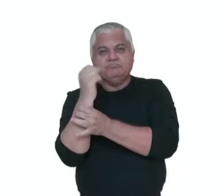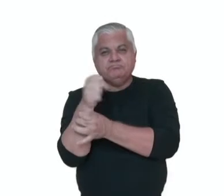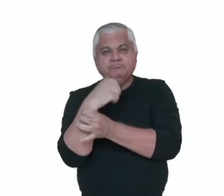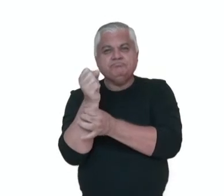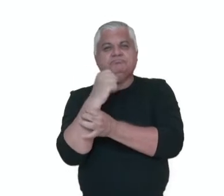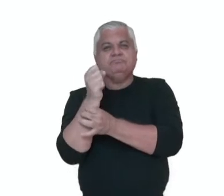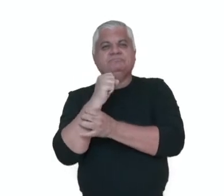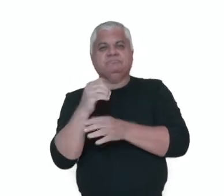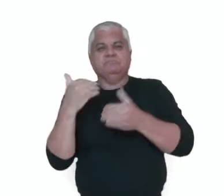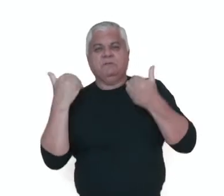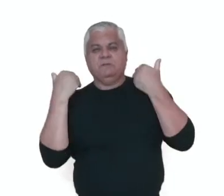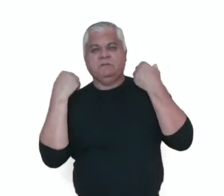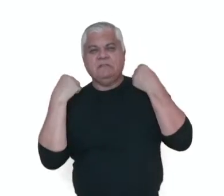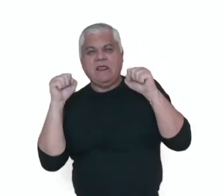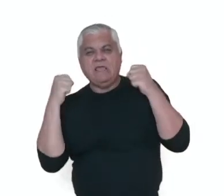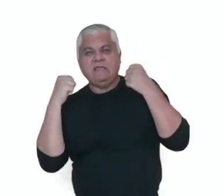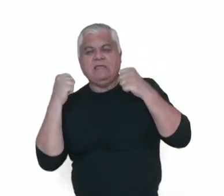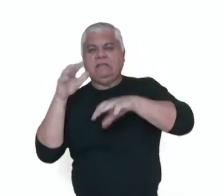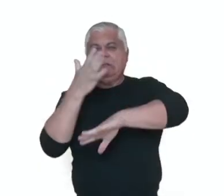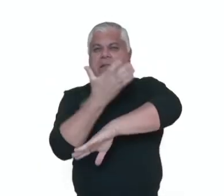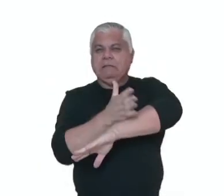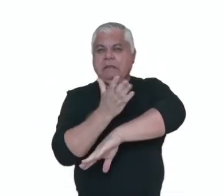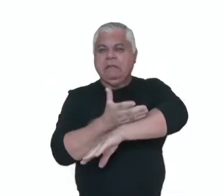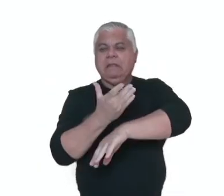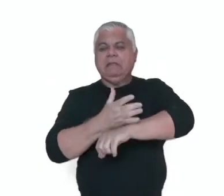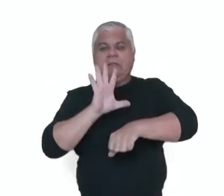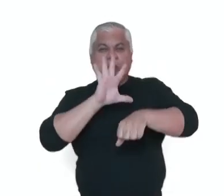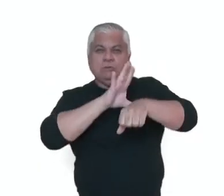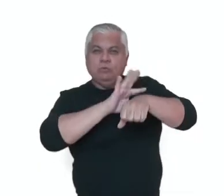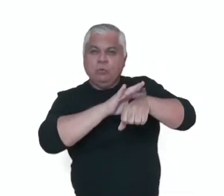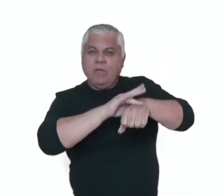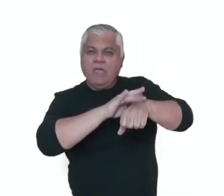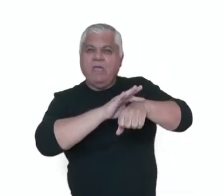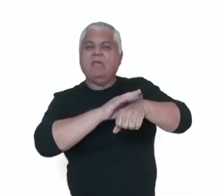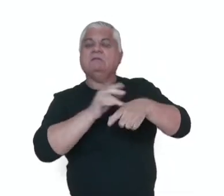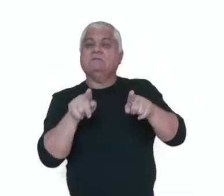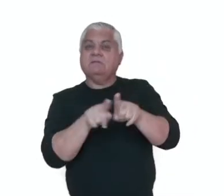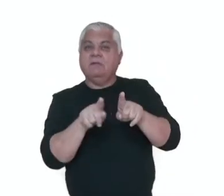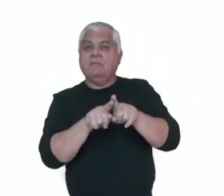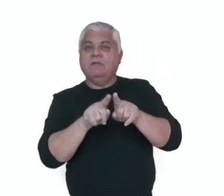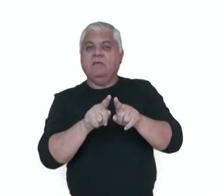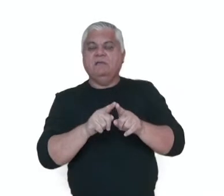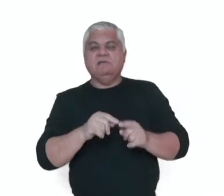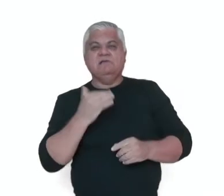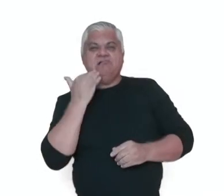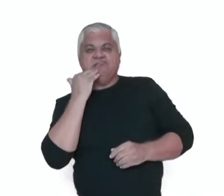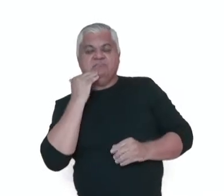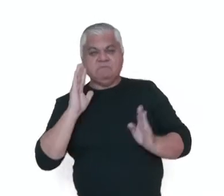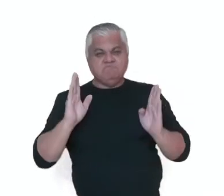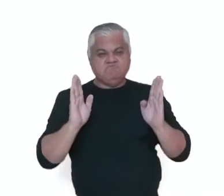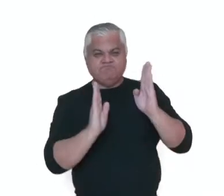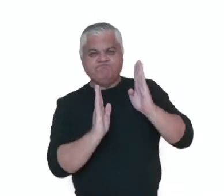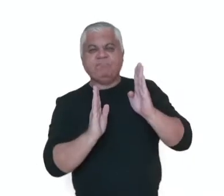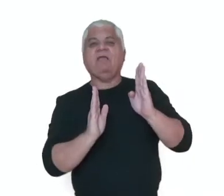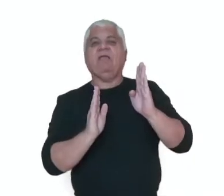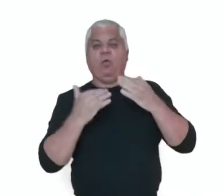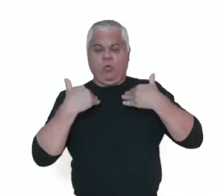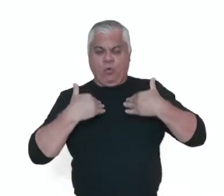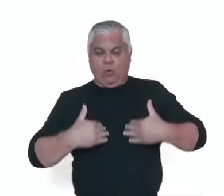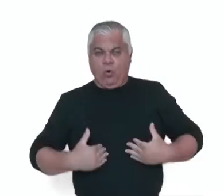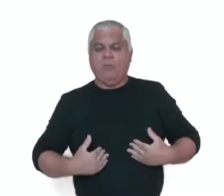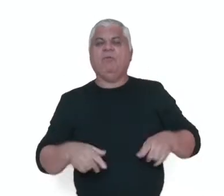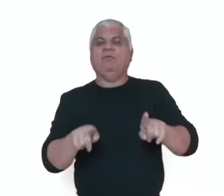físicos para a prevenção ou tratamento de doenças. Reeducação postural global, que é o RPG, a laboral